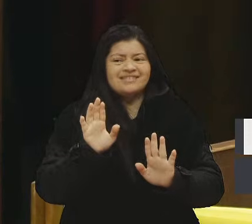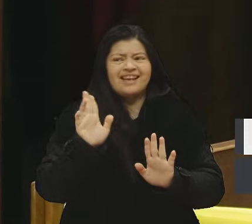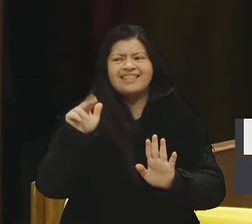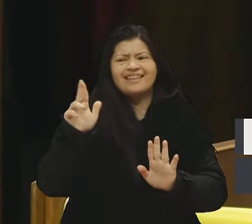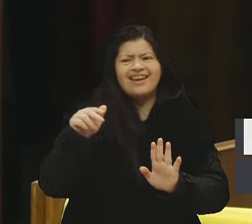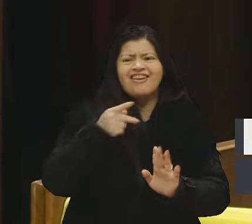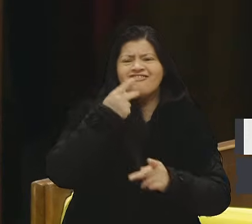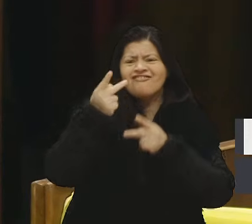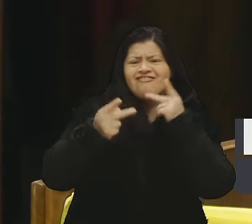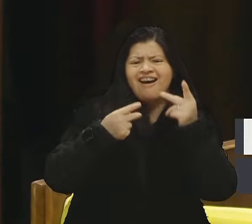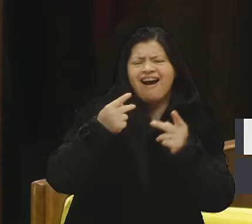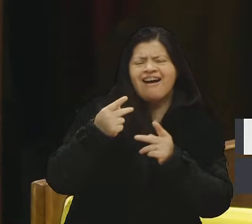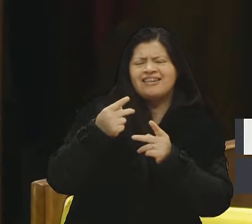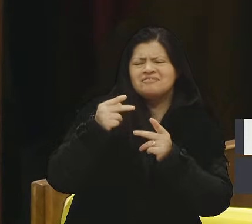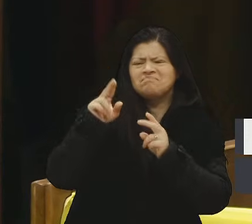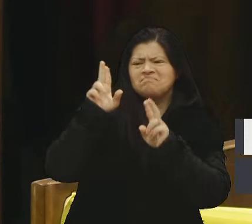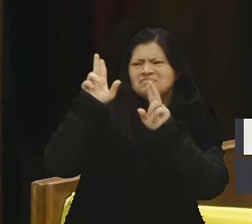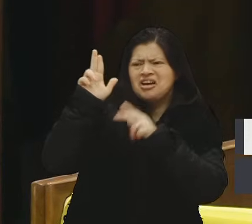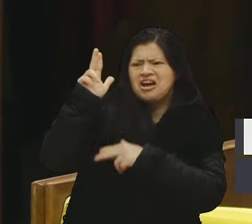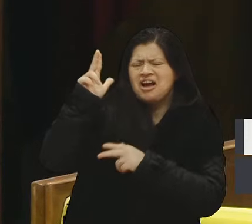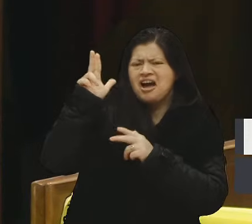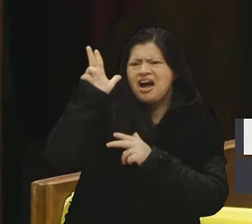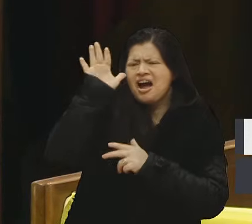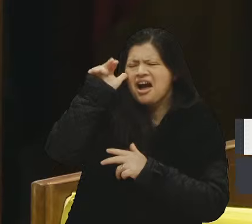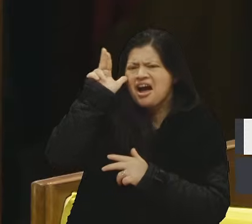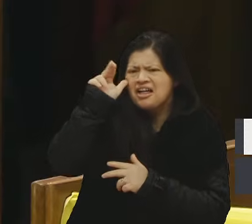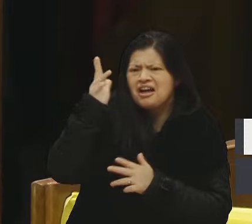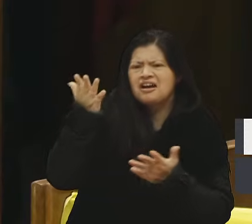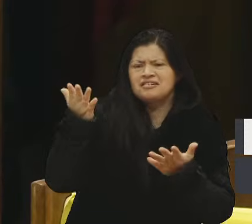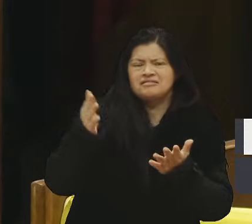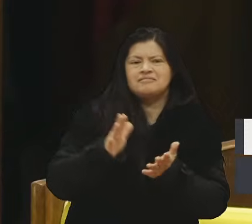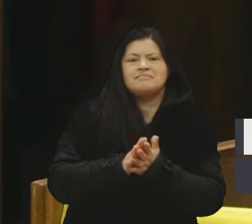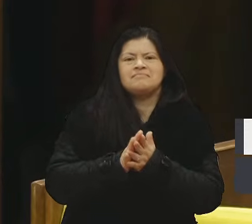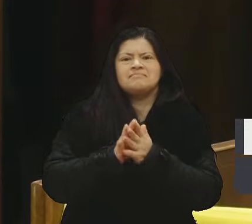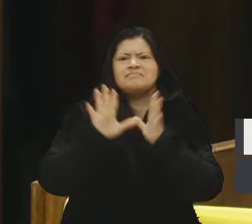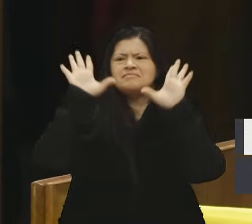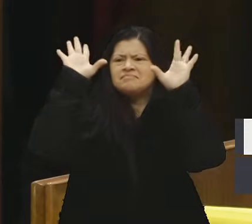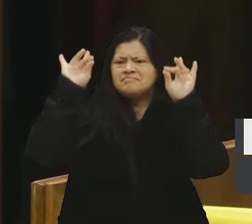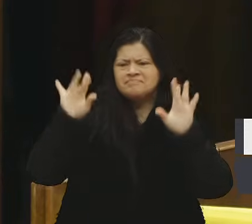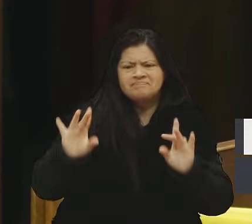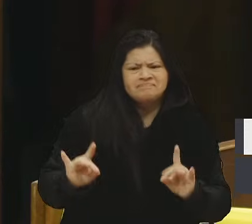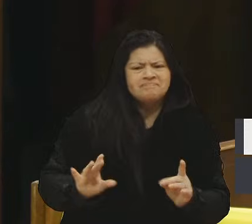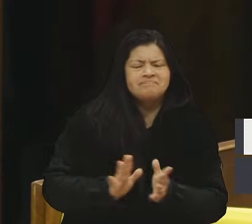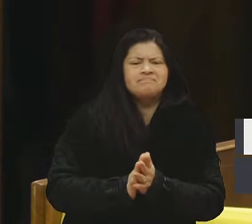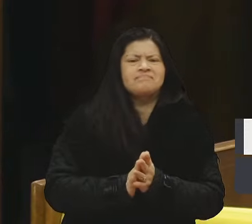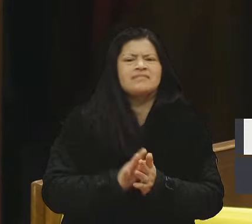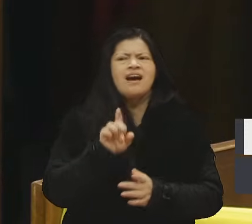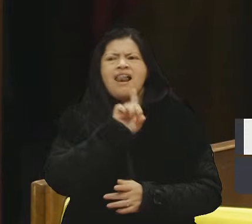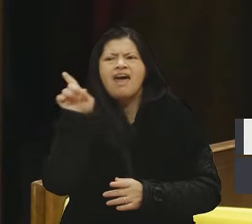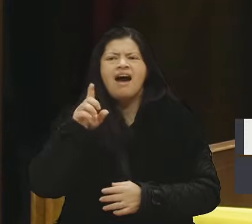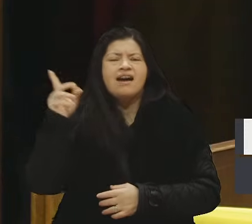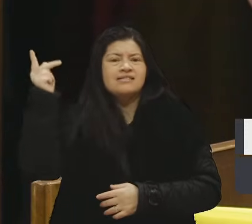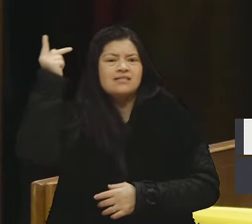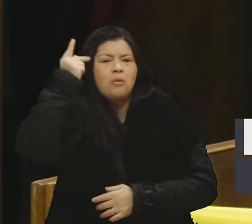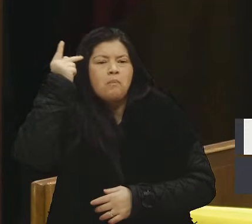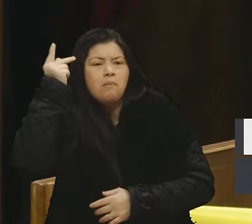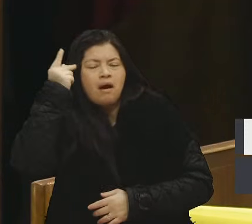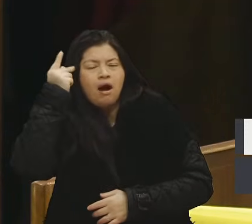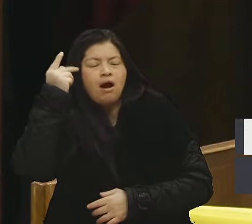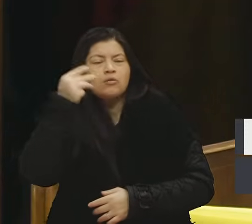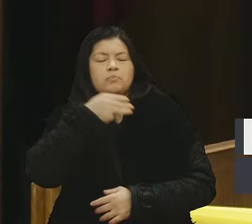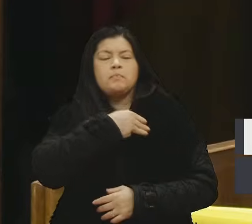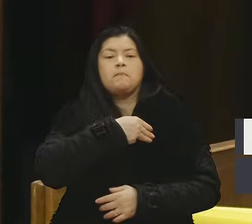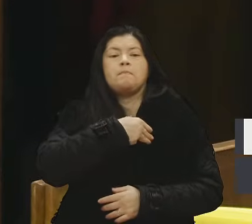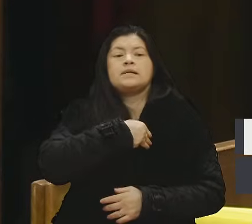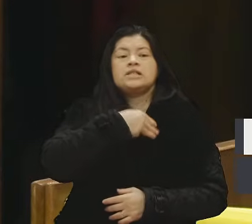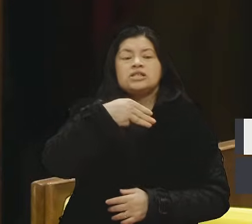fez essa análise. Então, o que aconteceu? Passou em São Paulo? Passou em São Paulo. O ministro do